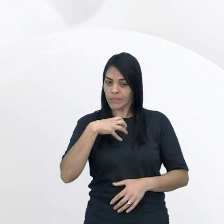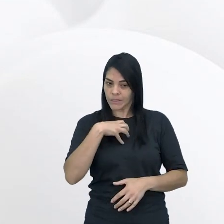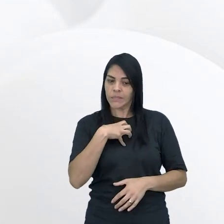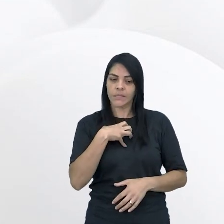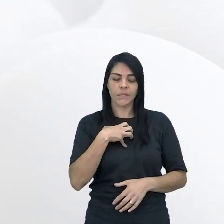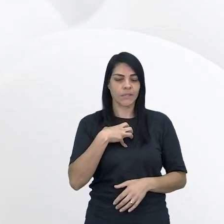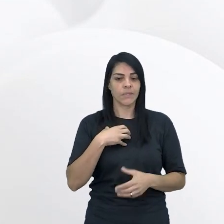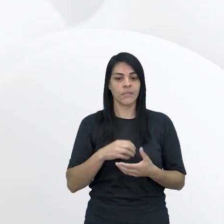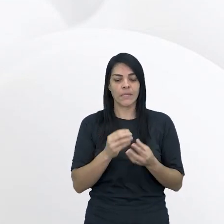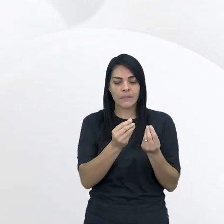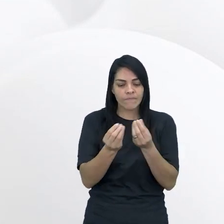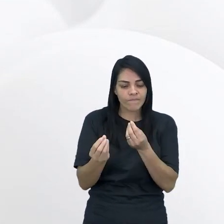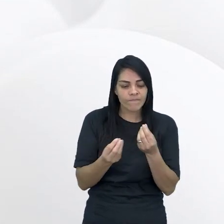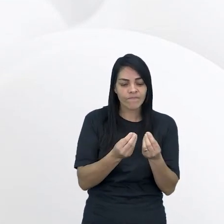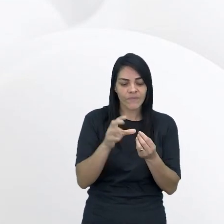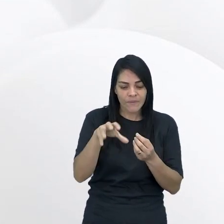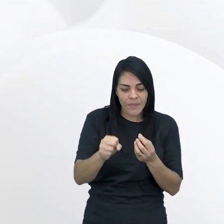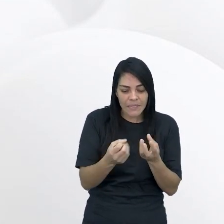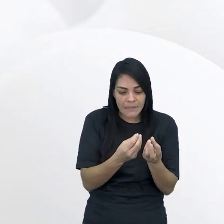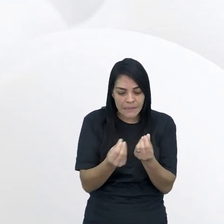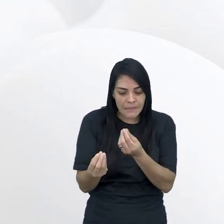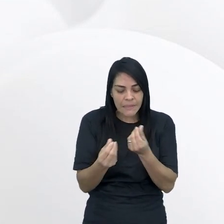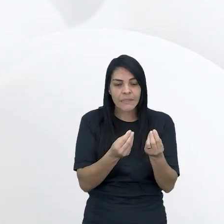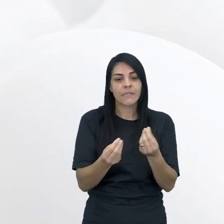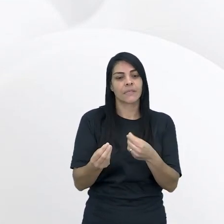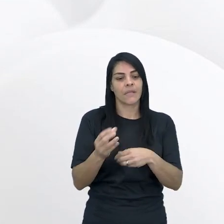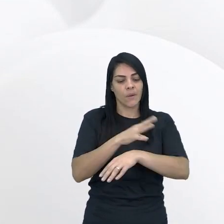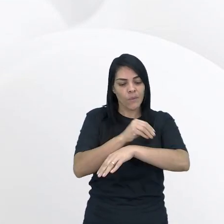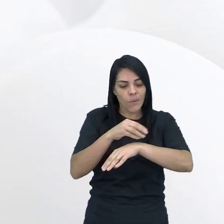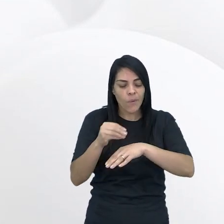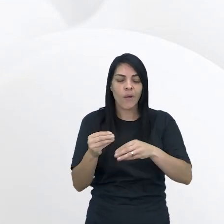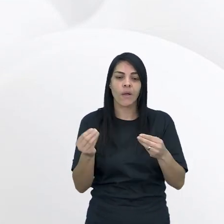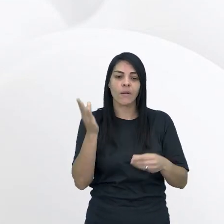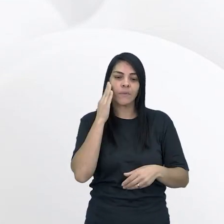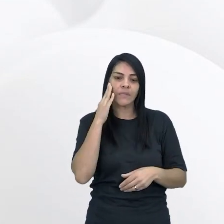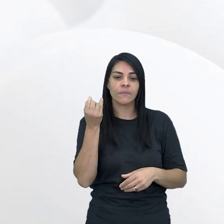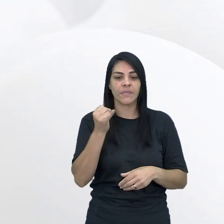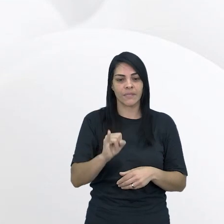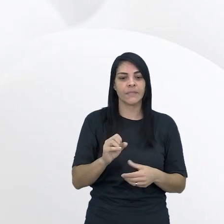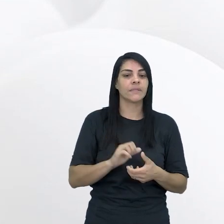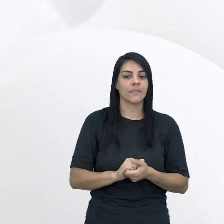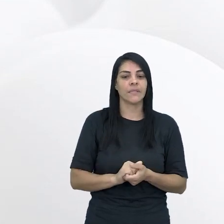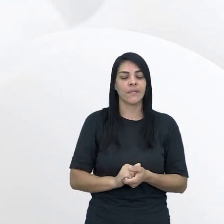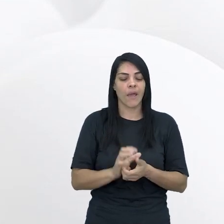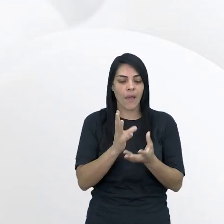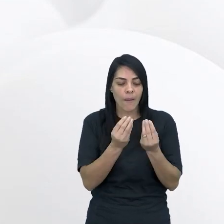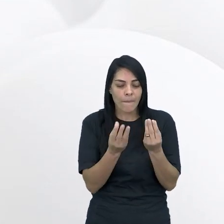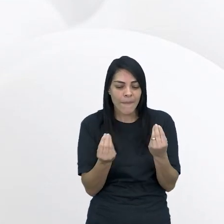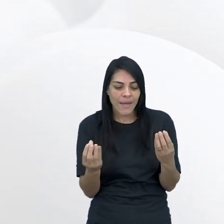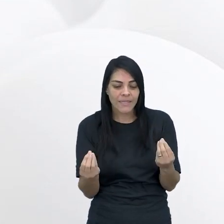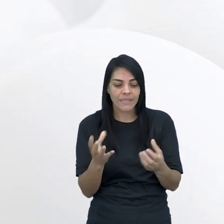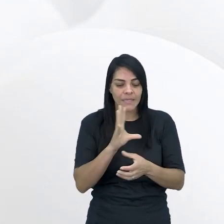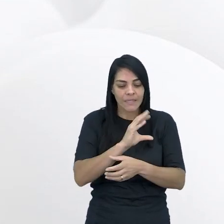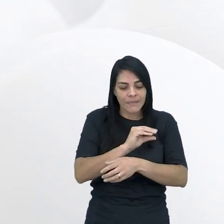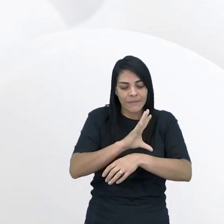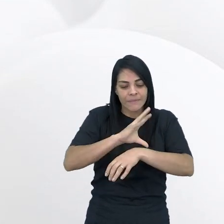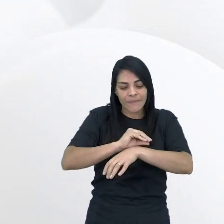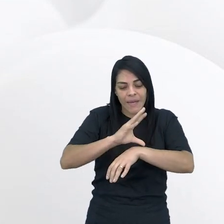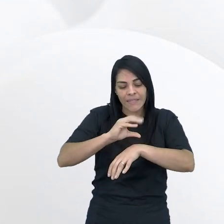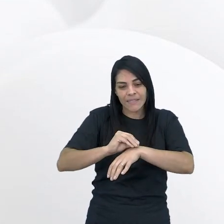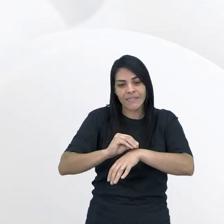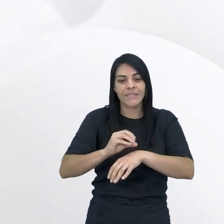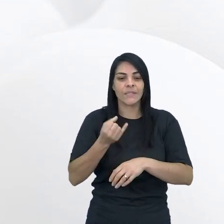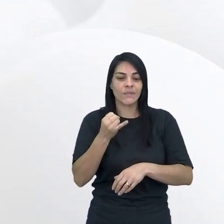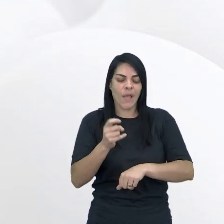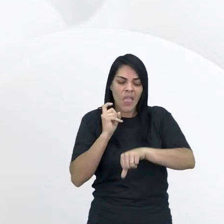ver a textura da pelúcia. Eles vão falar se é soft, né, se é macio, se o ovo, por exemplo,